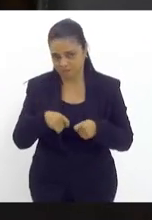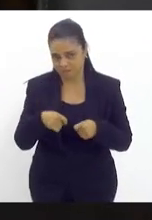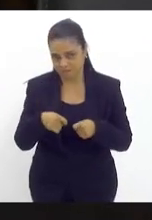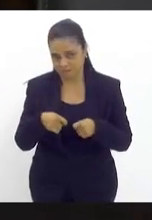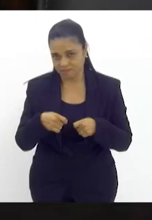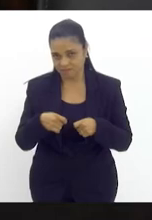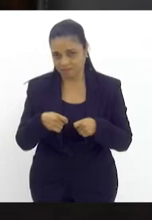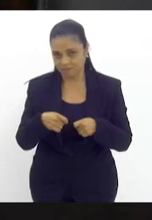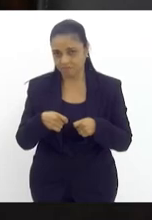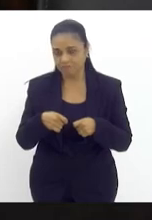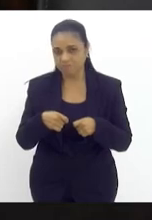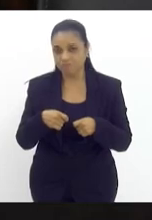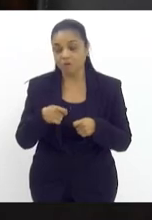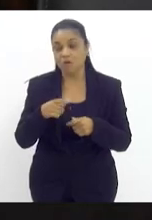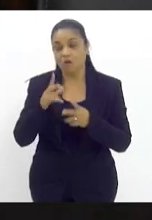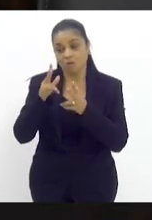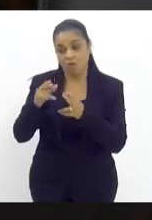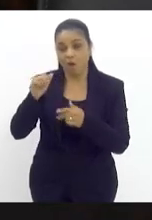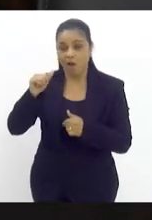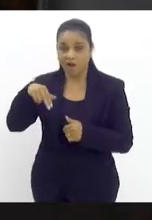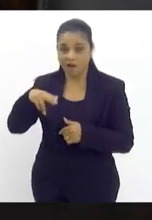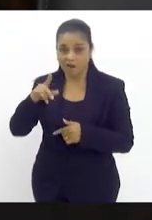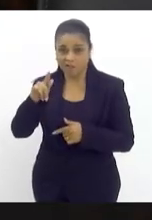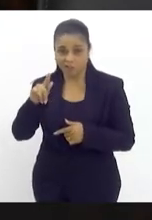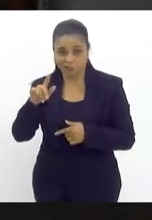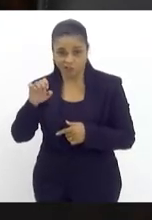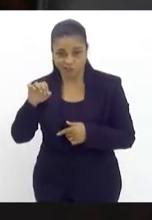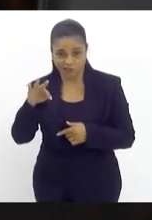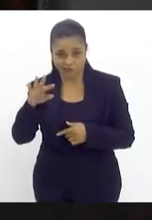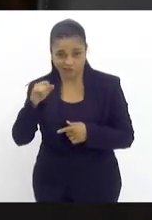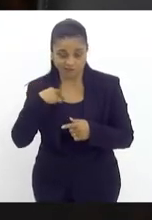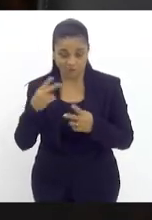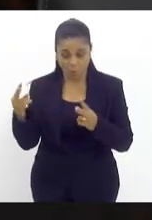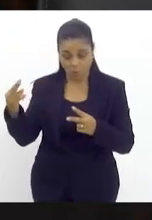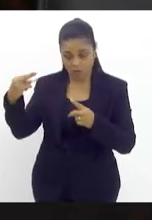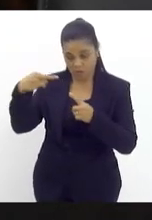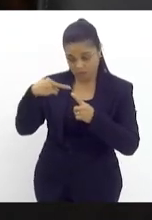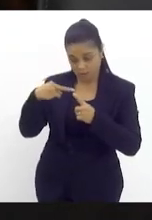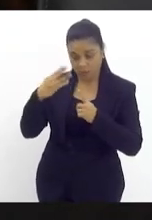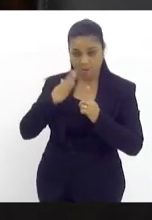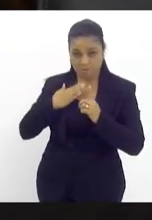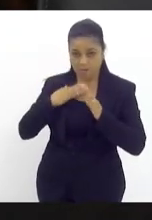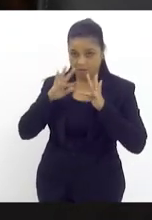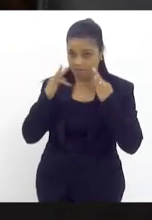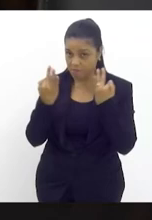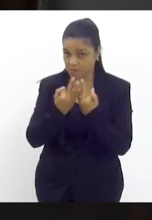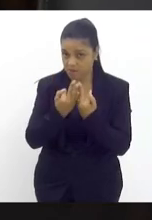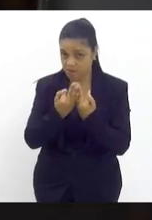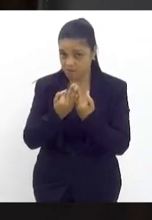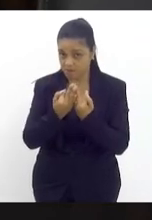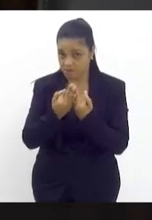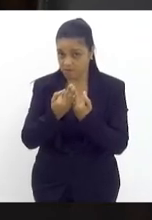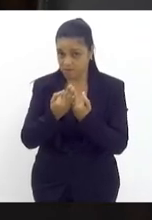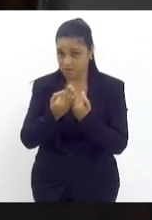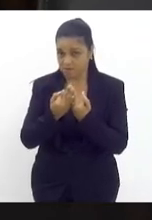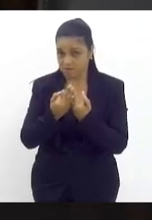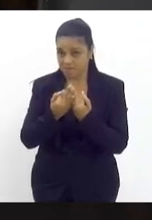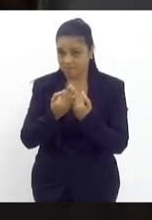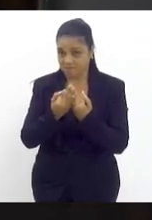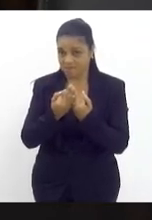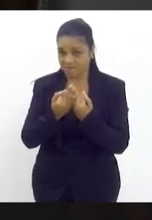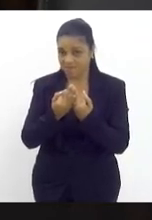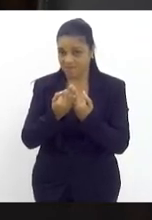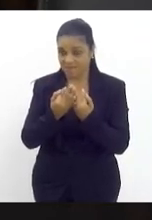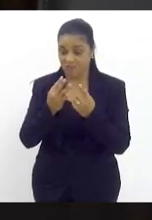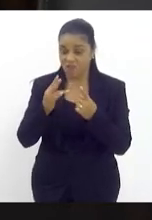Né, como a Ângela falou, olhando para a minha família, né, olhando para a minha família, eu cortar,